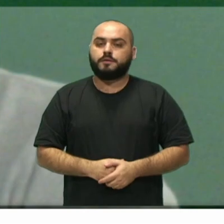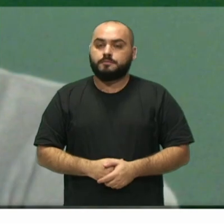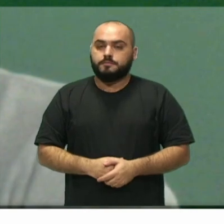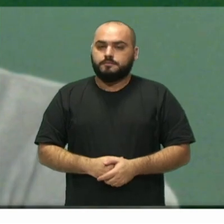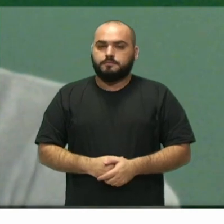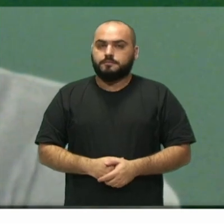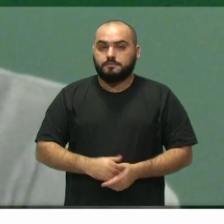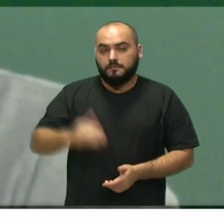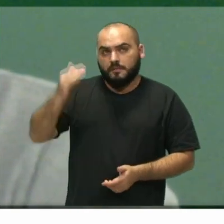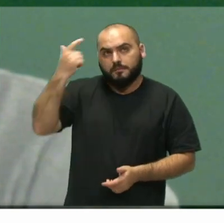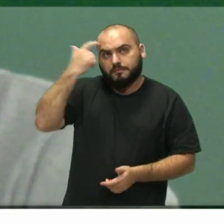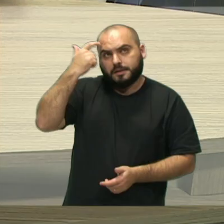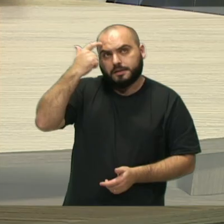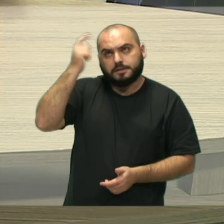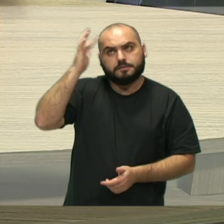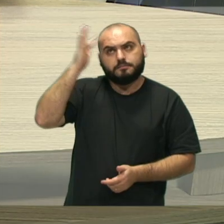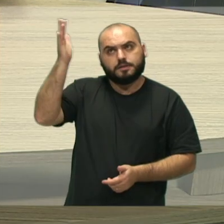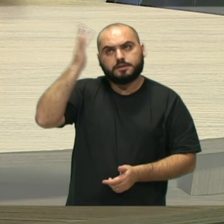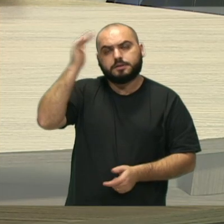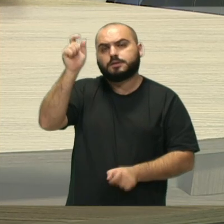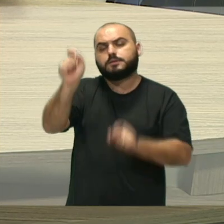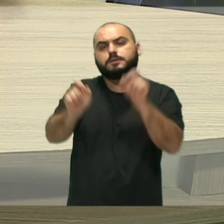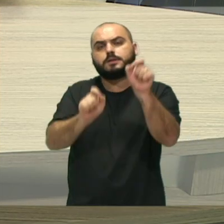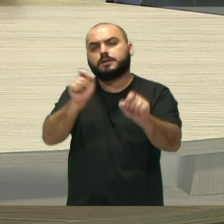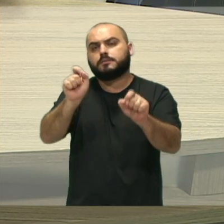pode ter acontecido também